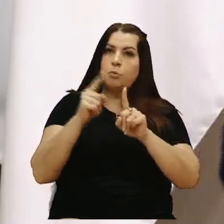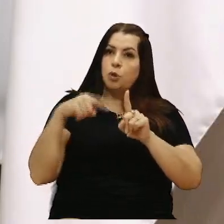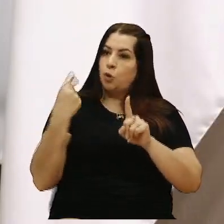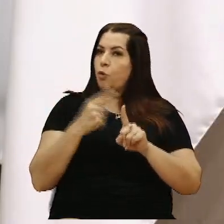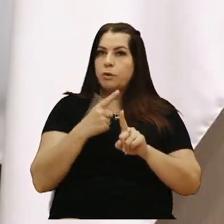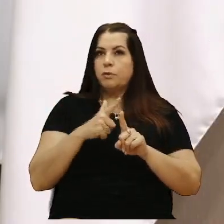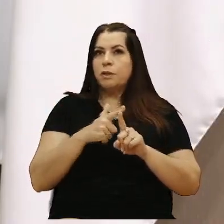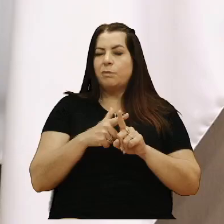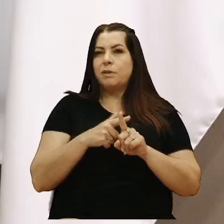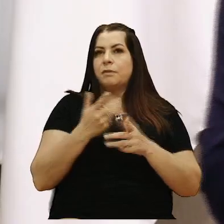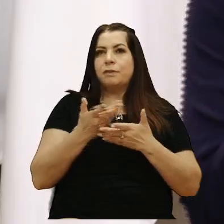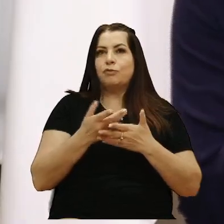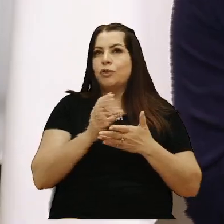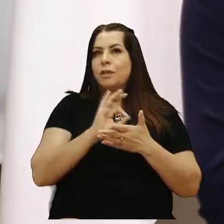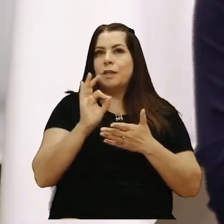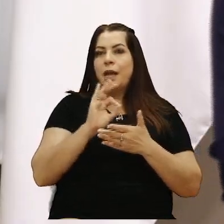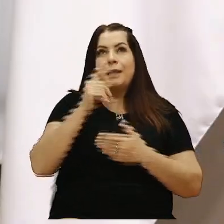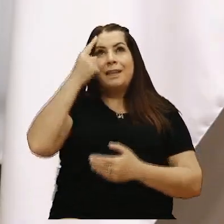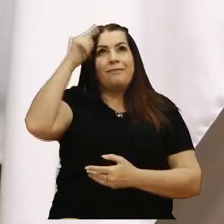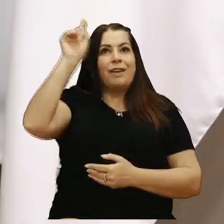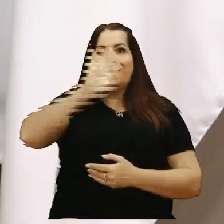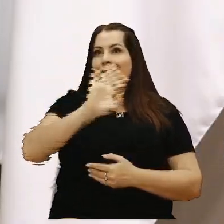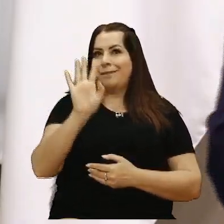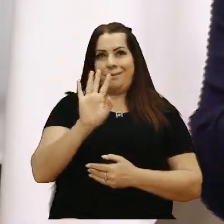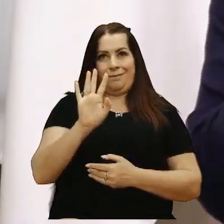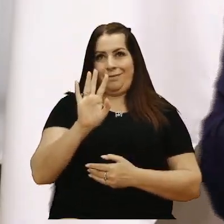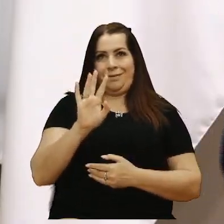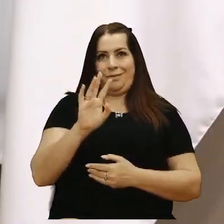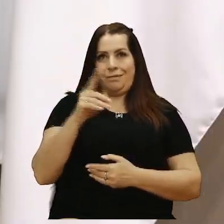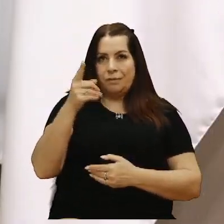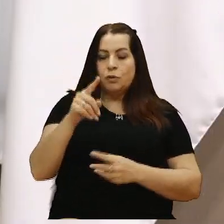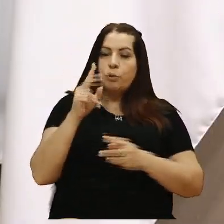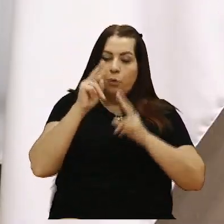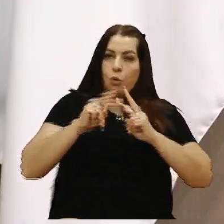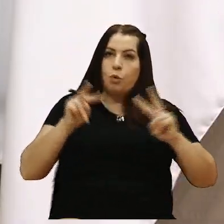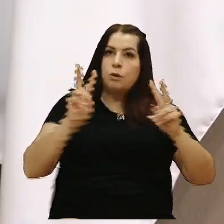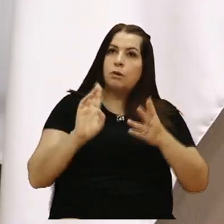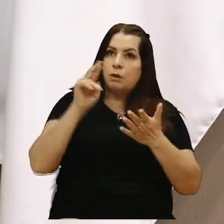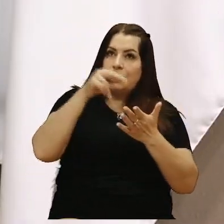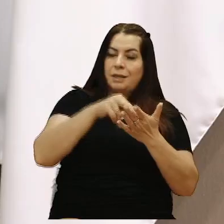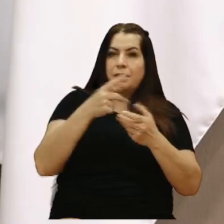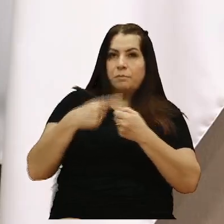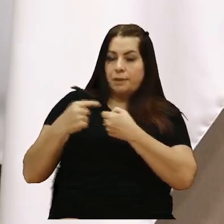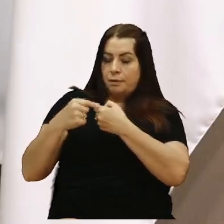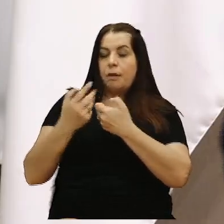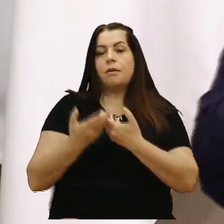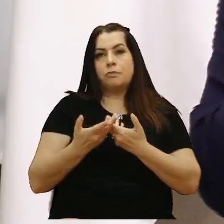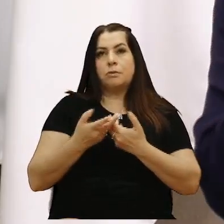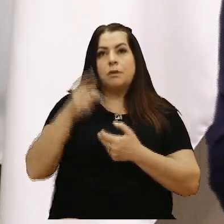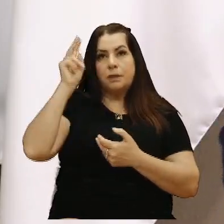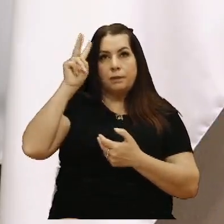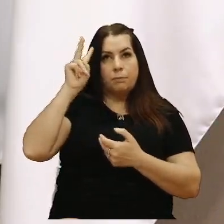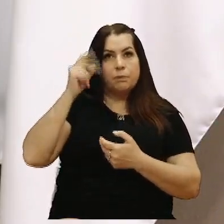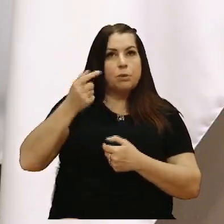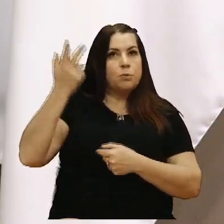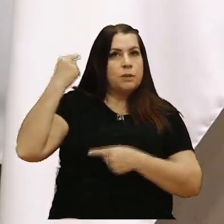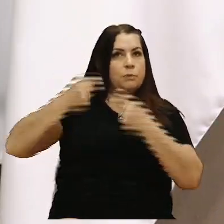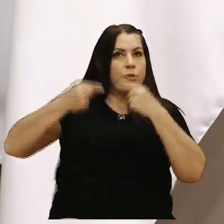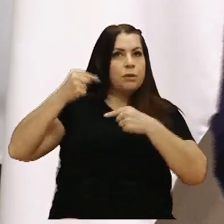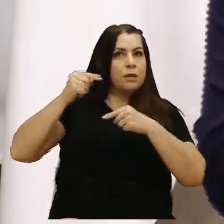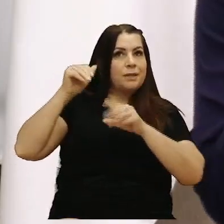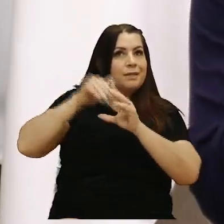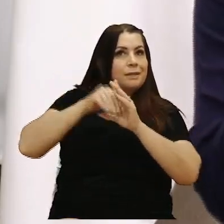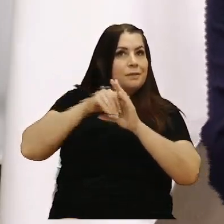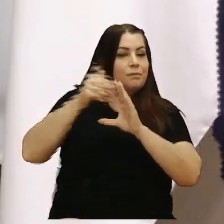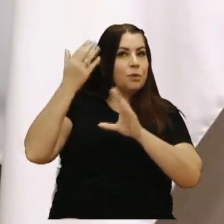não estamos tirando nada da nossa cabeça, vereadora Andressa. Nós estamos olhando para a realidade da nossa cidade, lembramos dos debates